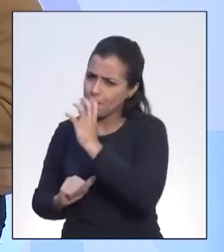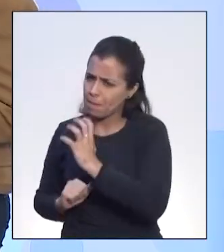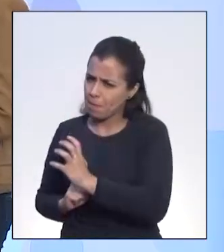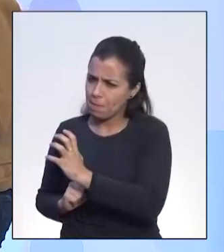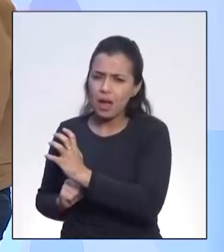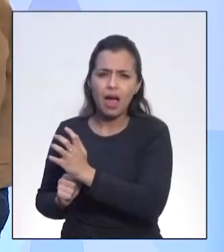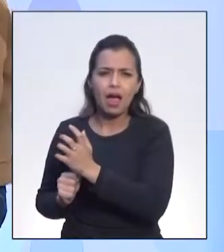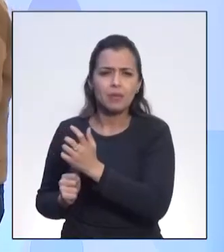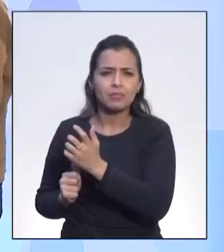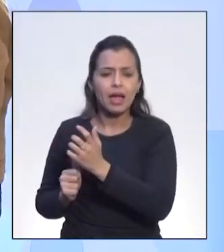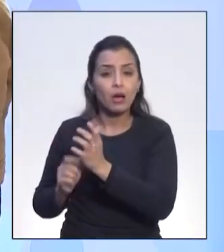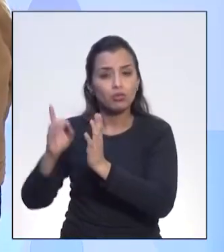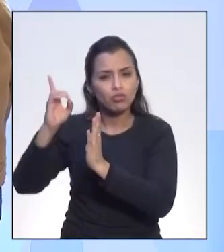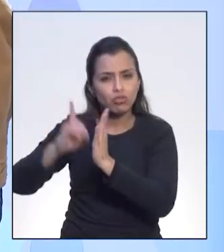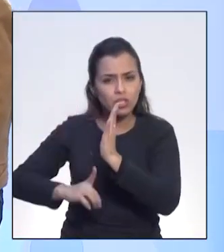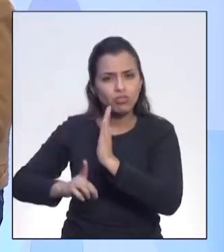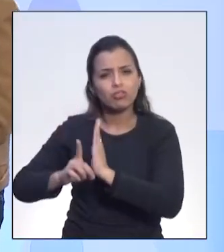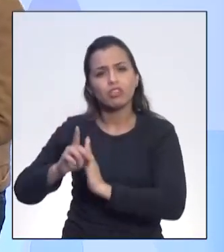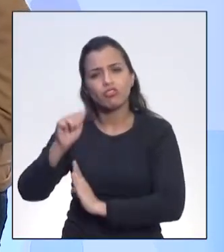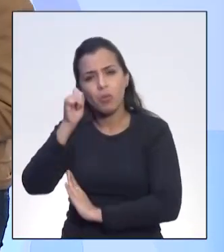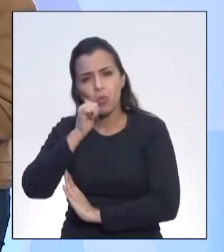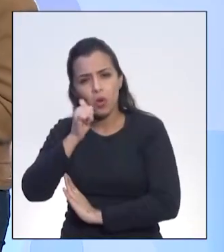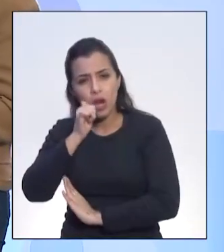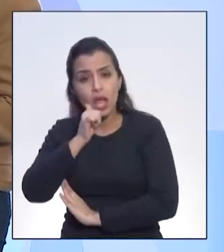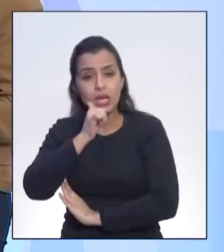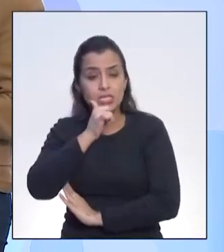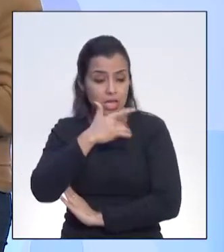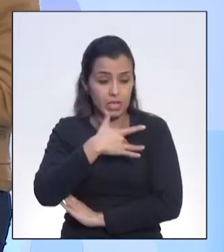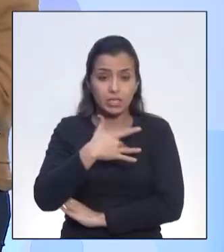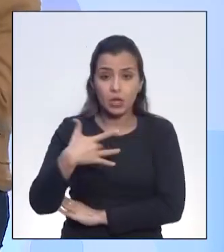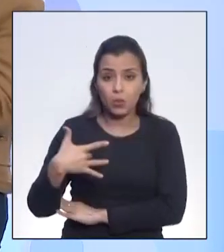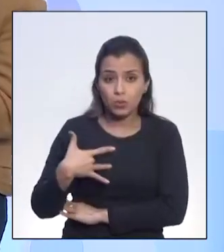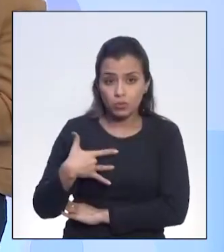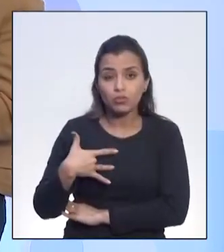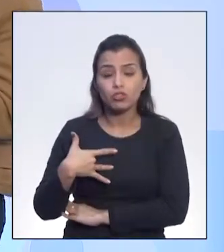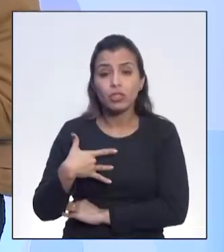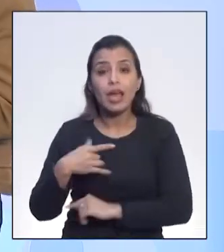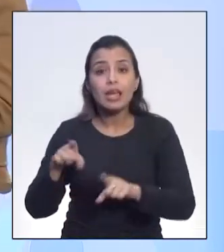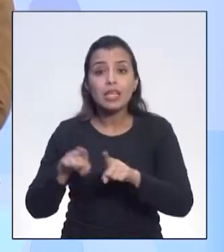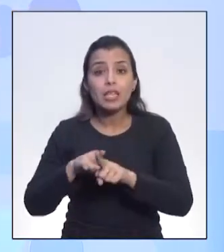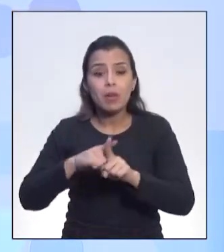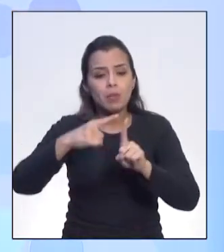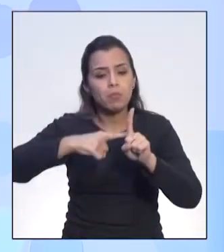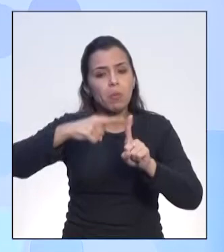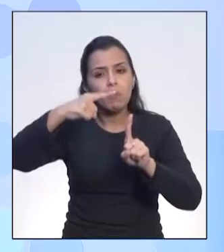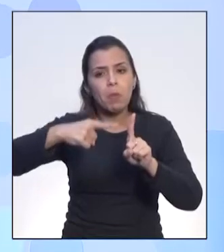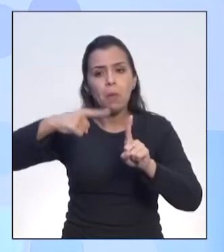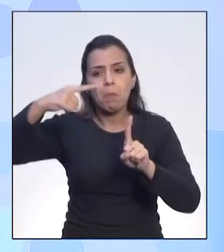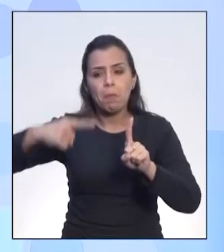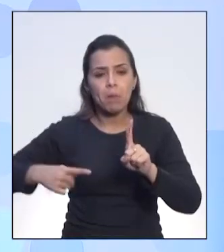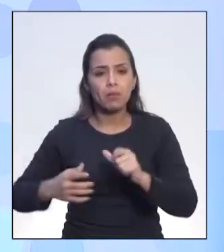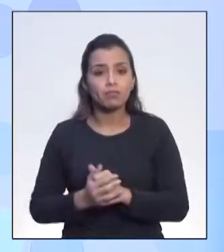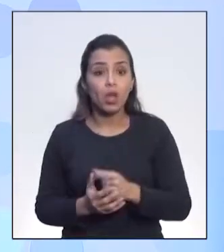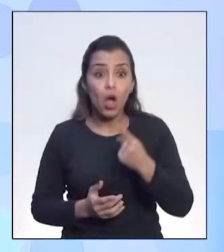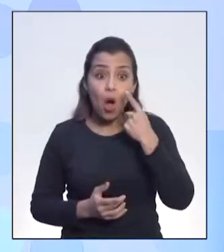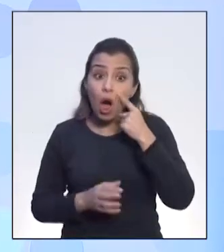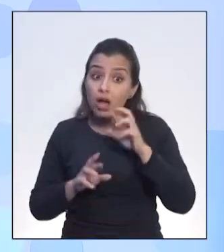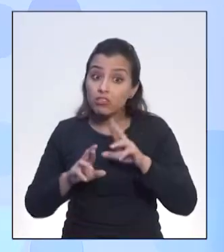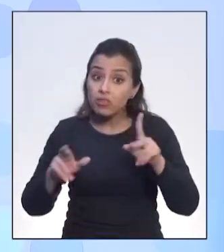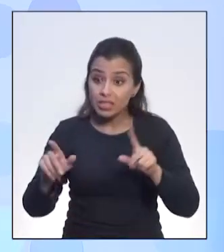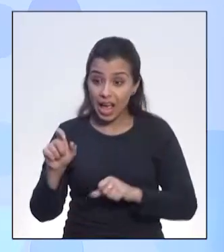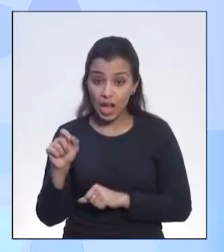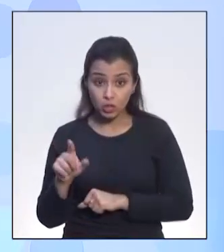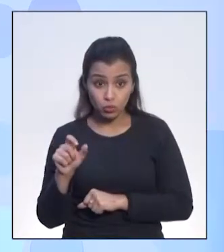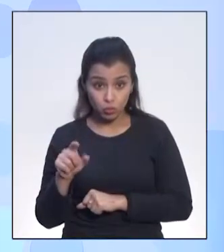aos direitos das mulheres à saúde e as questões do rendimento, né? Mais uma vez, olha a diferença. Em